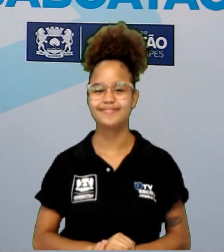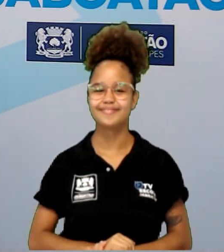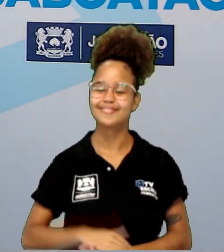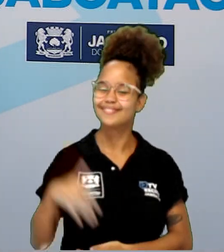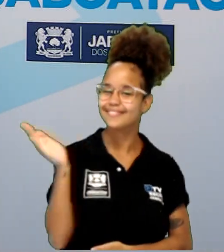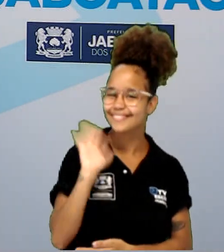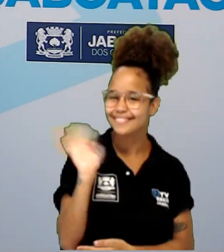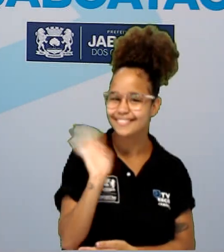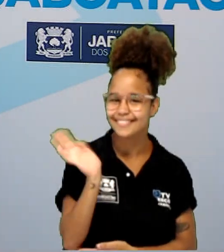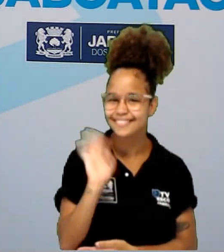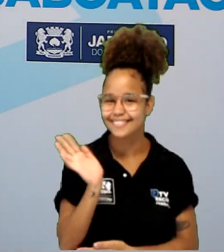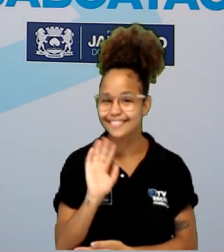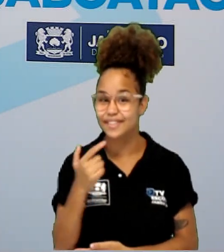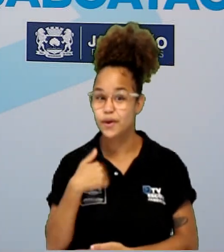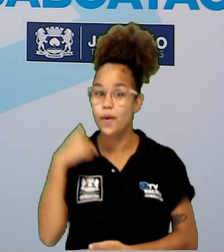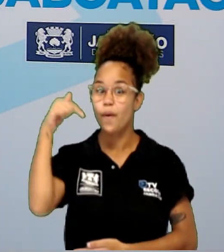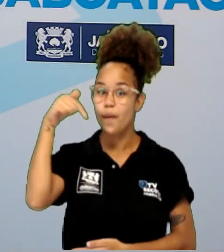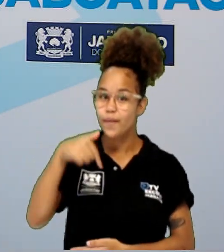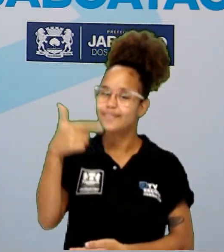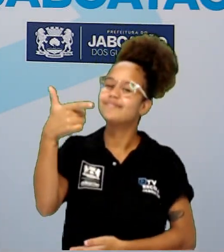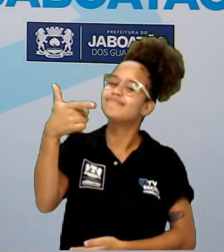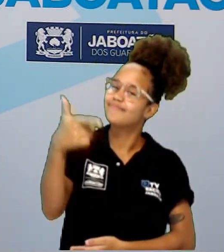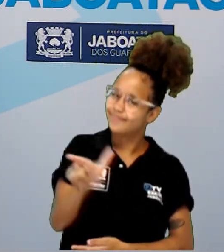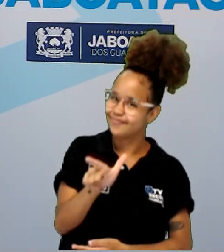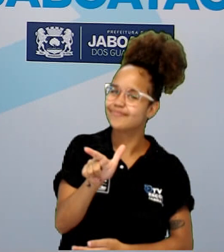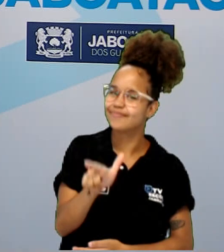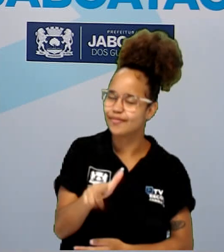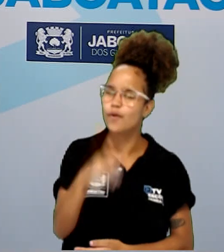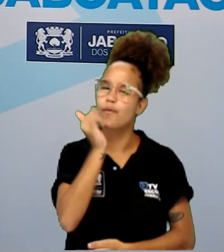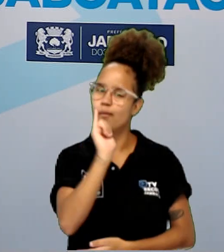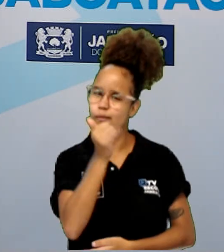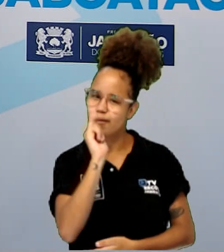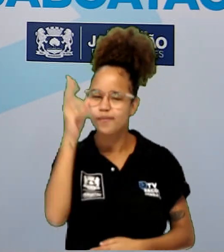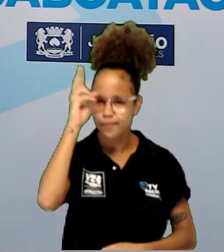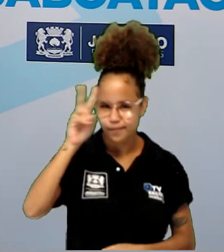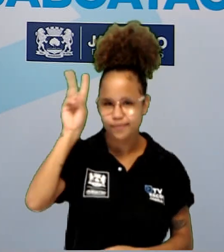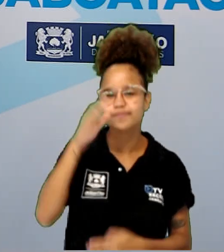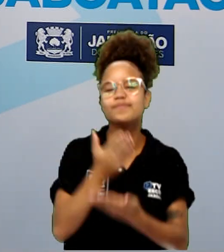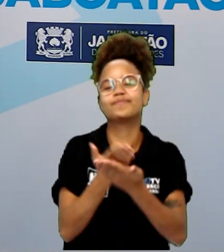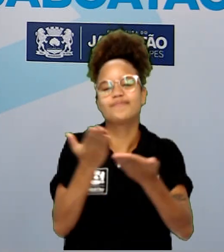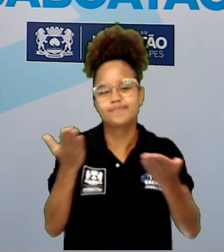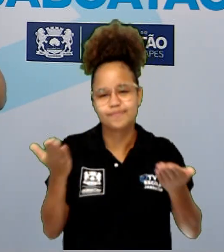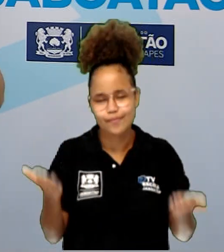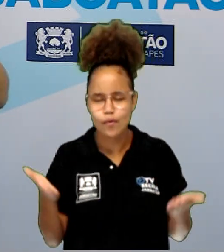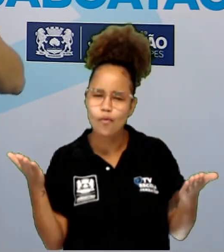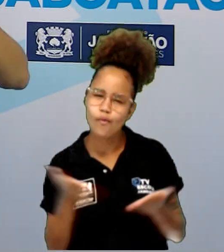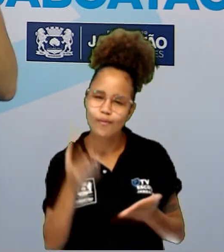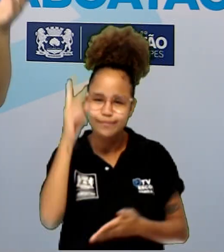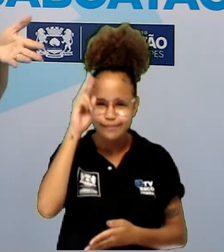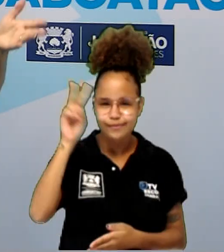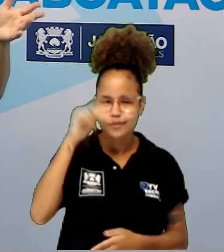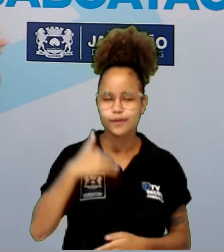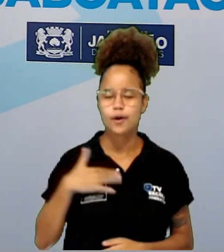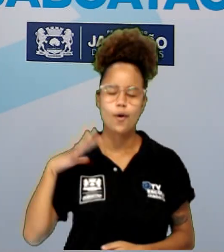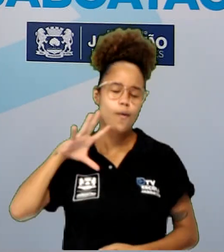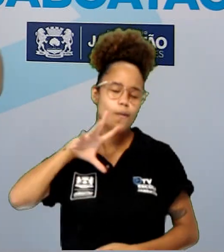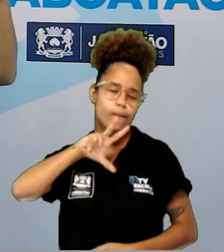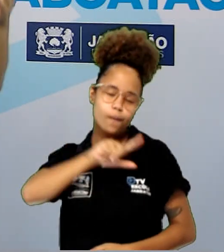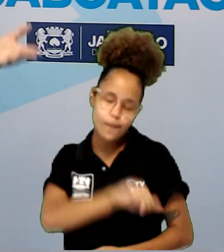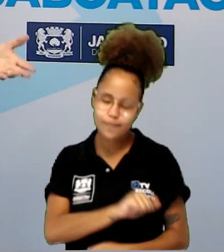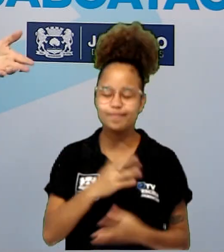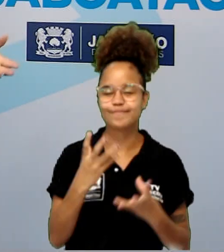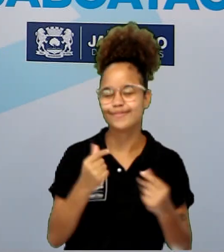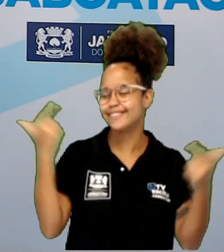Oi, minha gente, tô eu aqui novamente para contar histórias para vocês. E hoje eu trouxe uma história que eu adoro, que eu dei